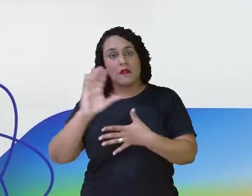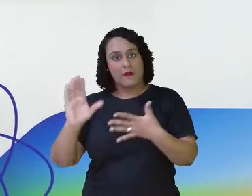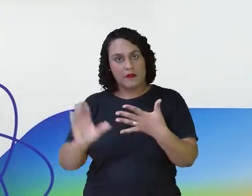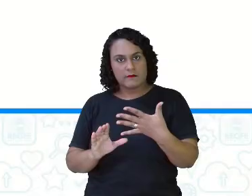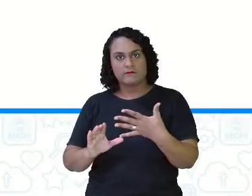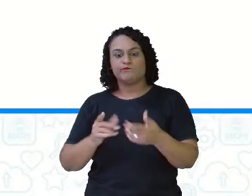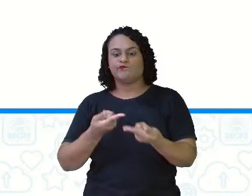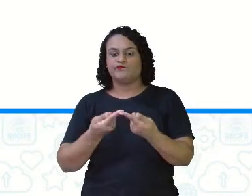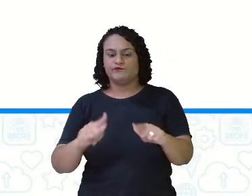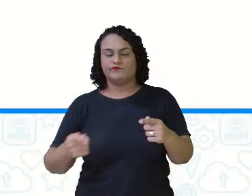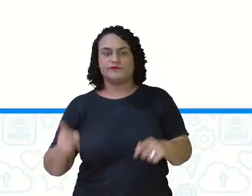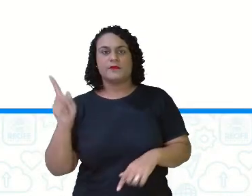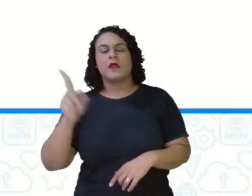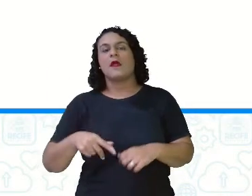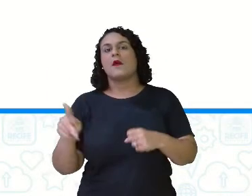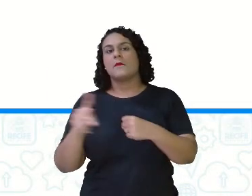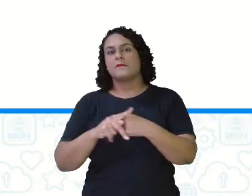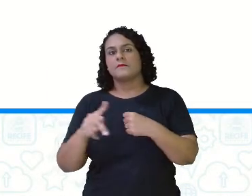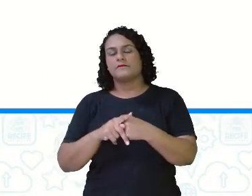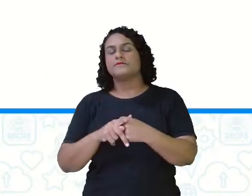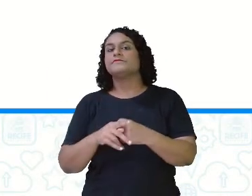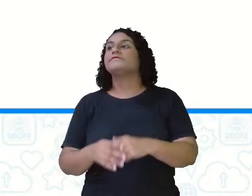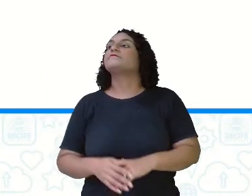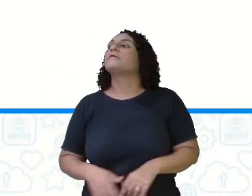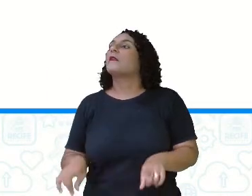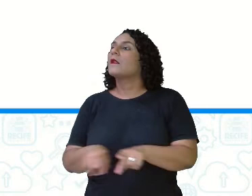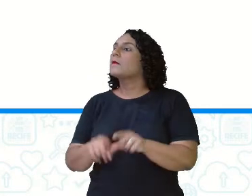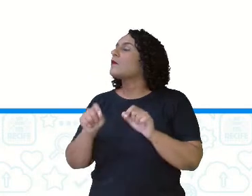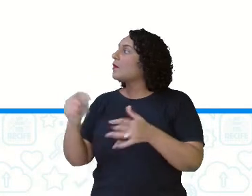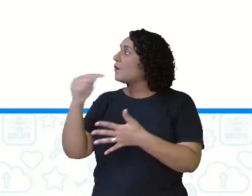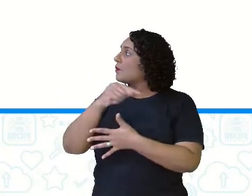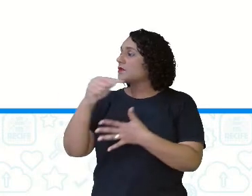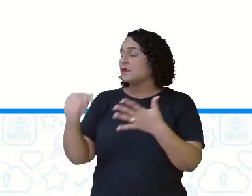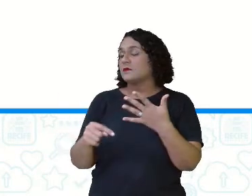aqui ontem os elementos do enredo.